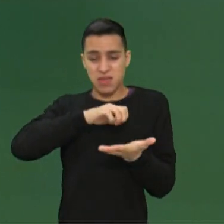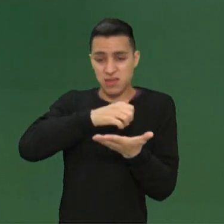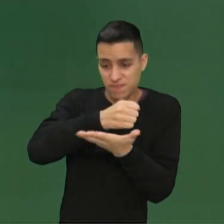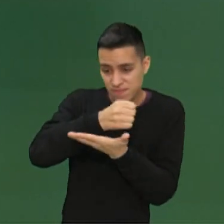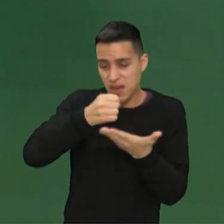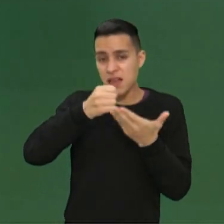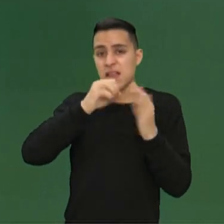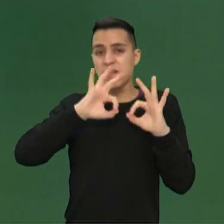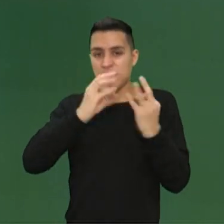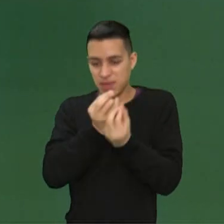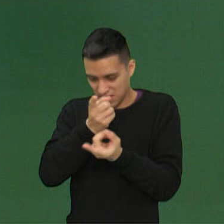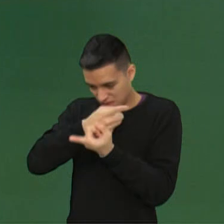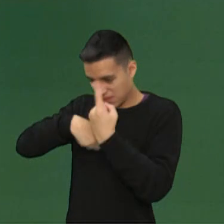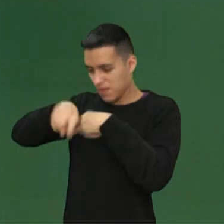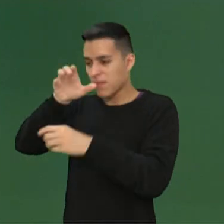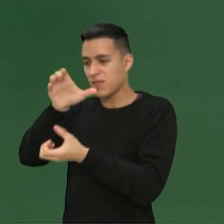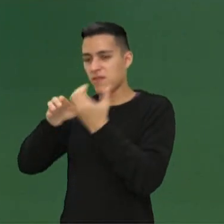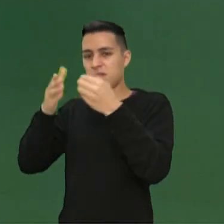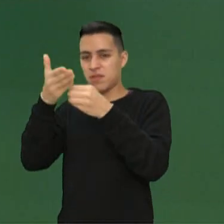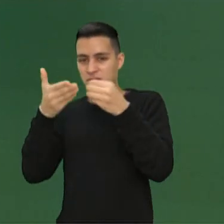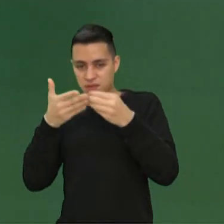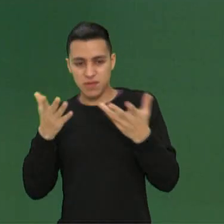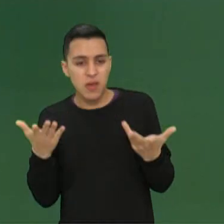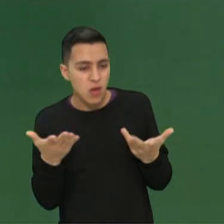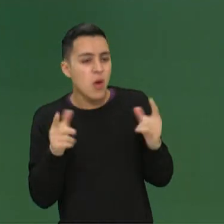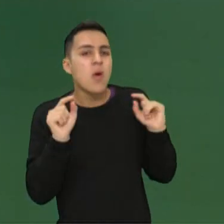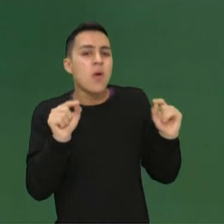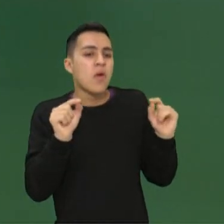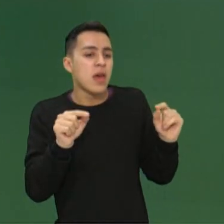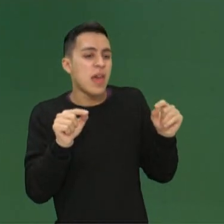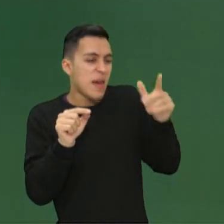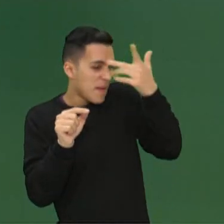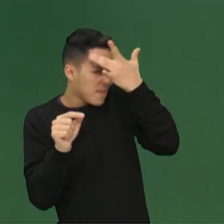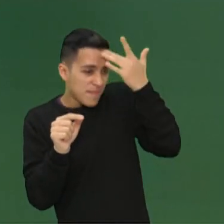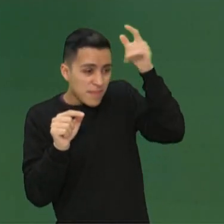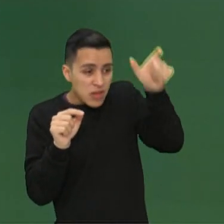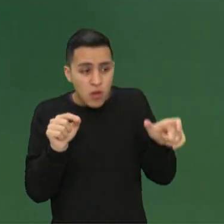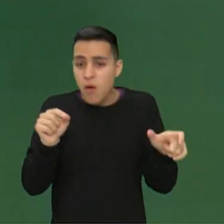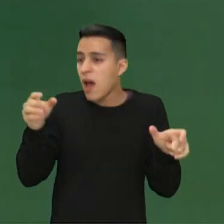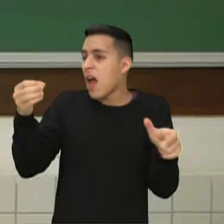para a formação do Estado. O indivíduo só existe para o todo dentro desse